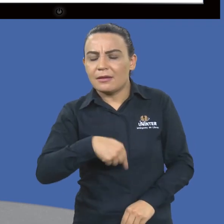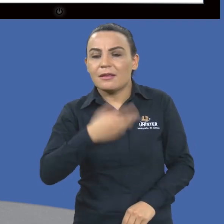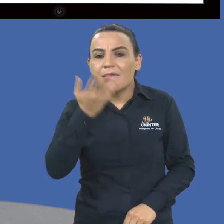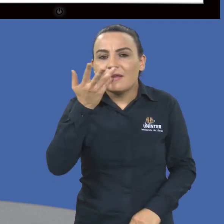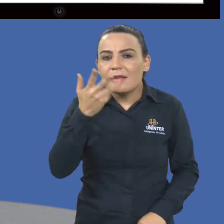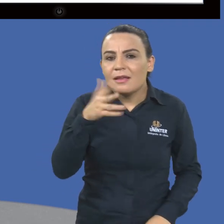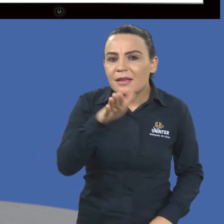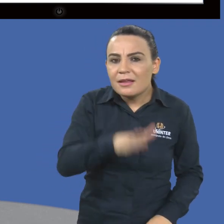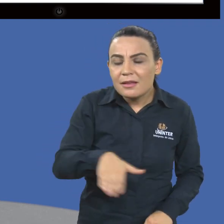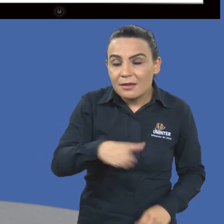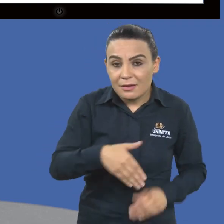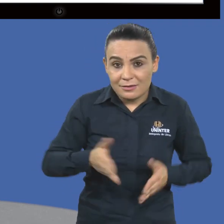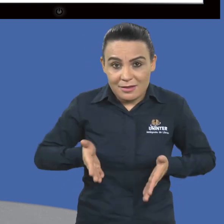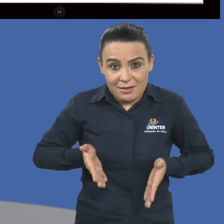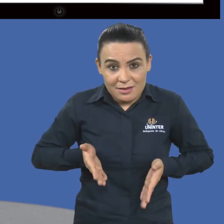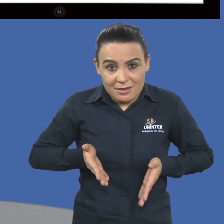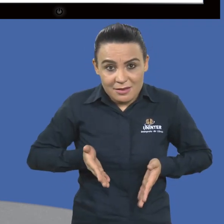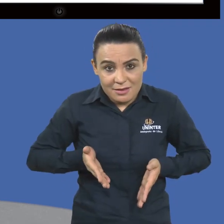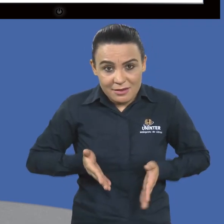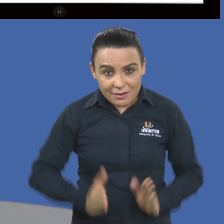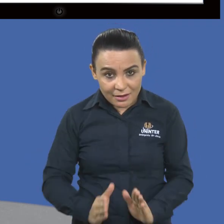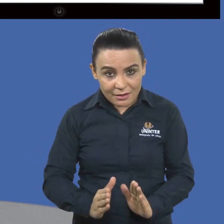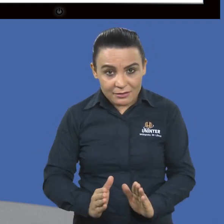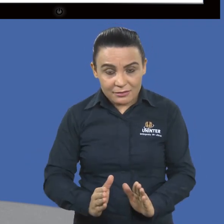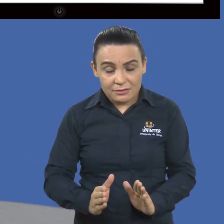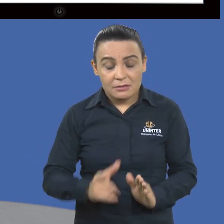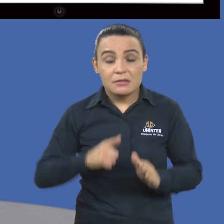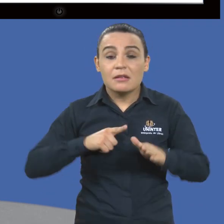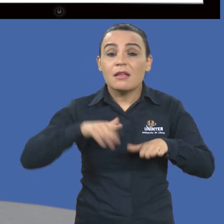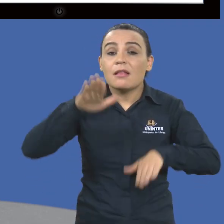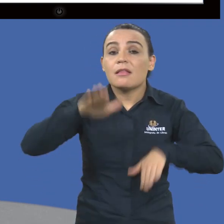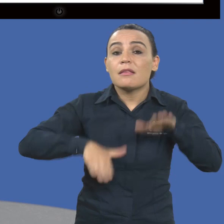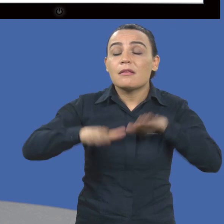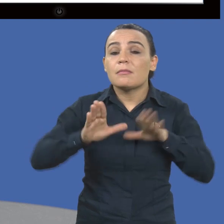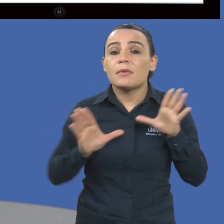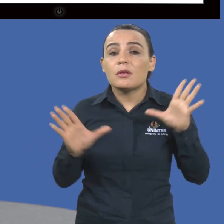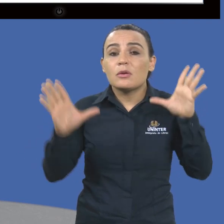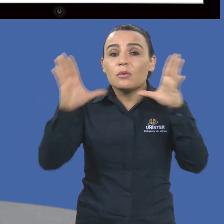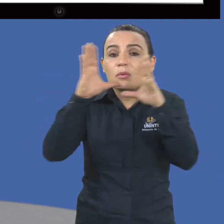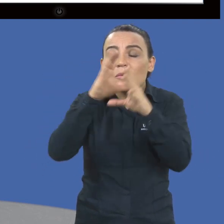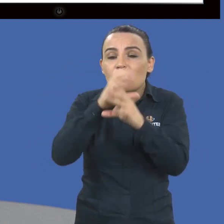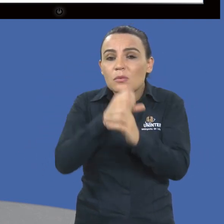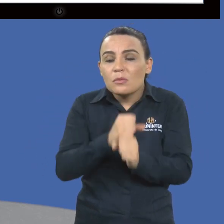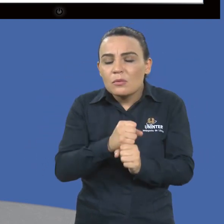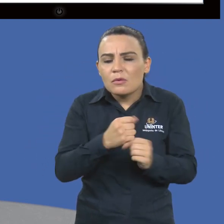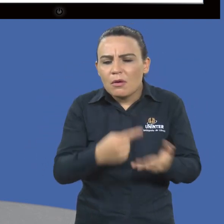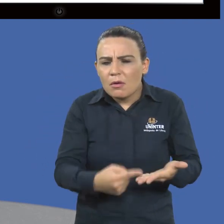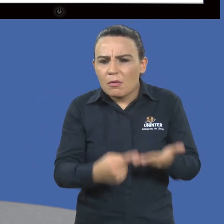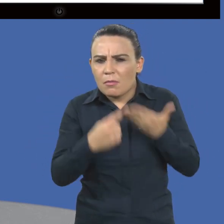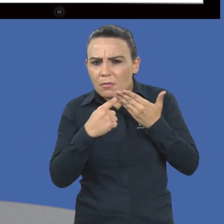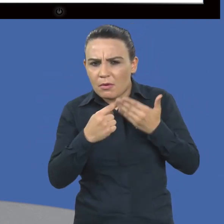utilizados para aquelas crianças que, ao nascerem, dependendo do número de sinais